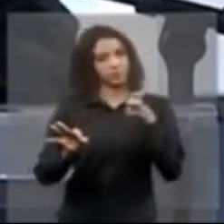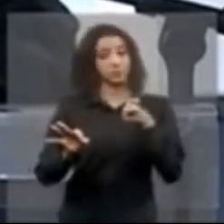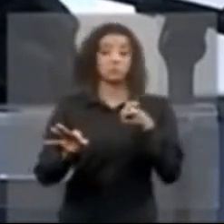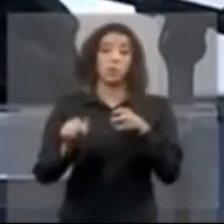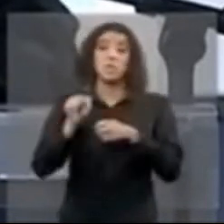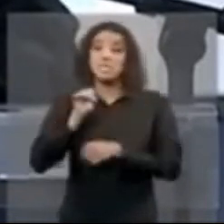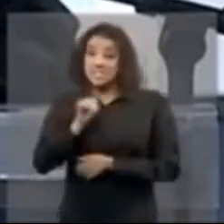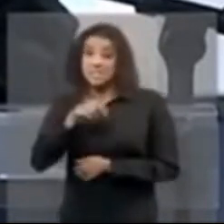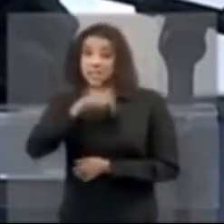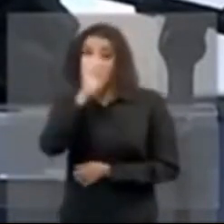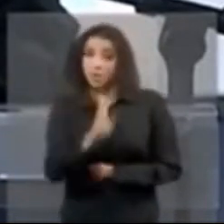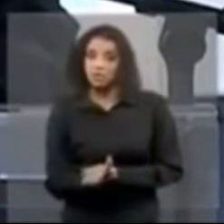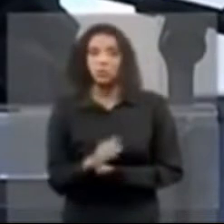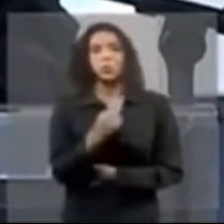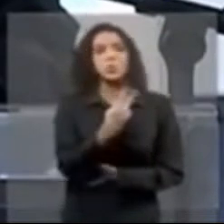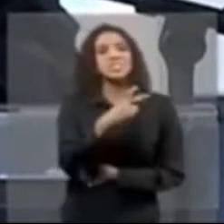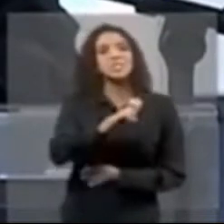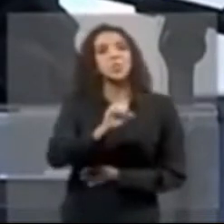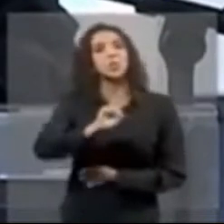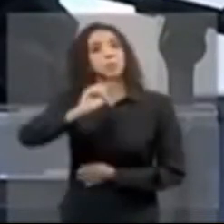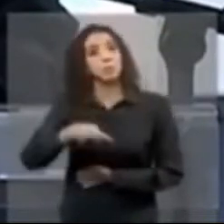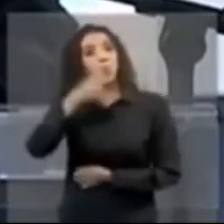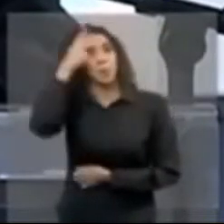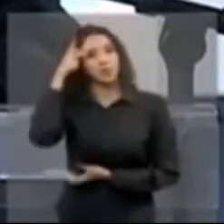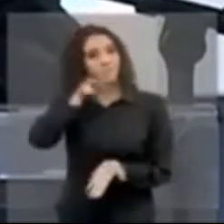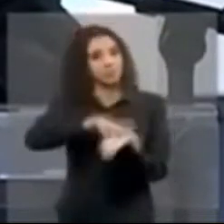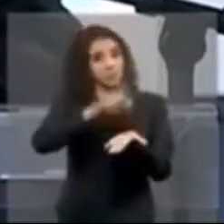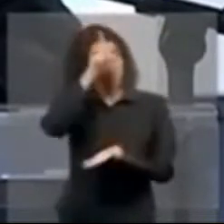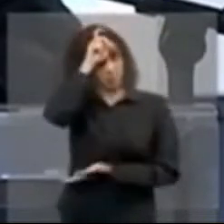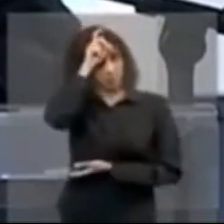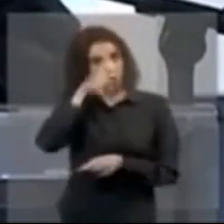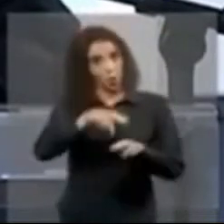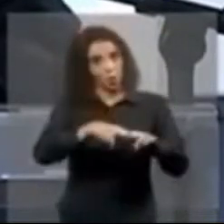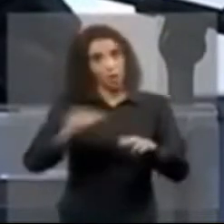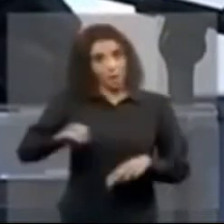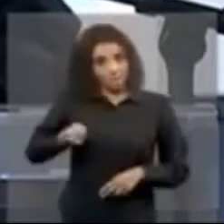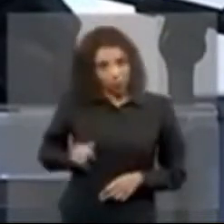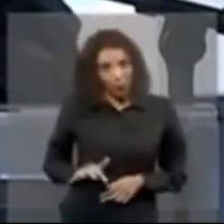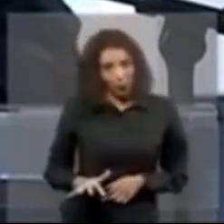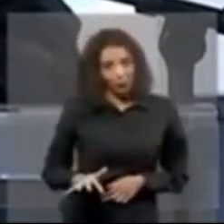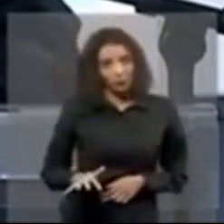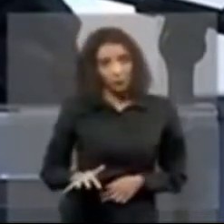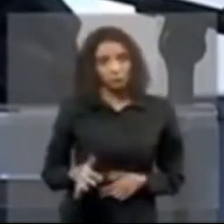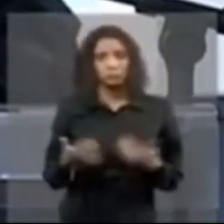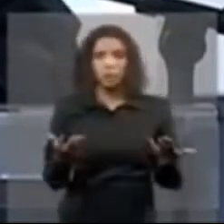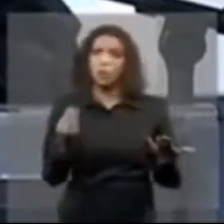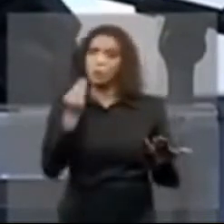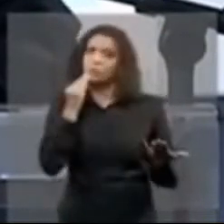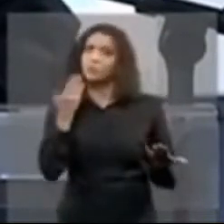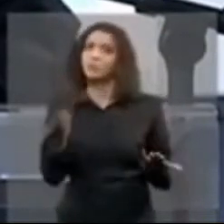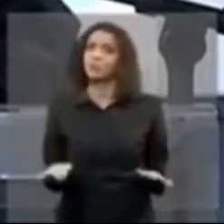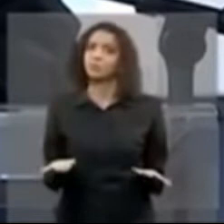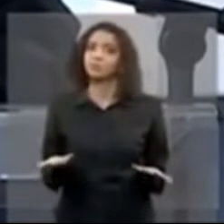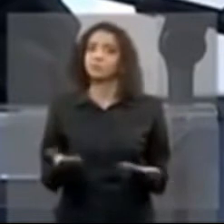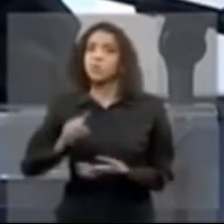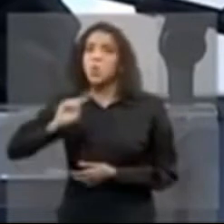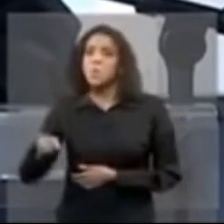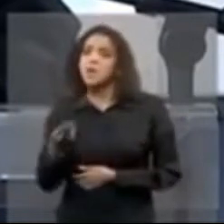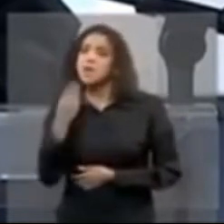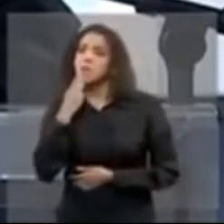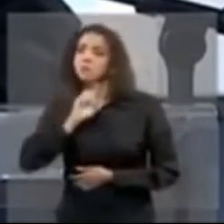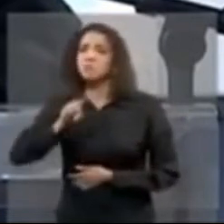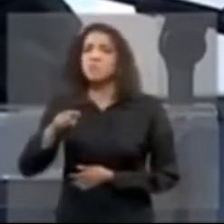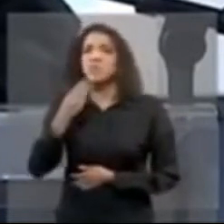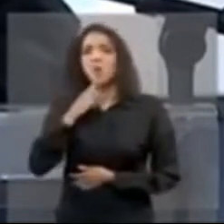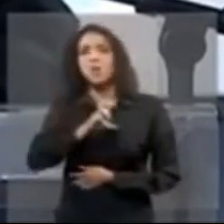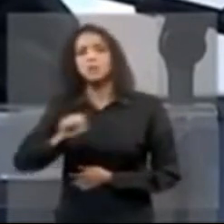no Brasil 250 mil internações por abortos provocados, deveria haver entre 1 milhão e 1 milhão e meio